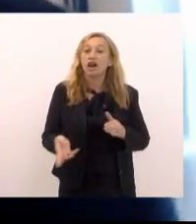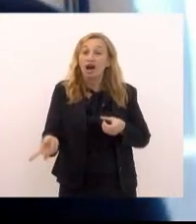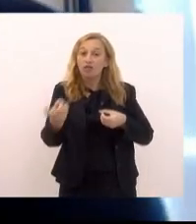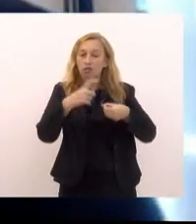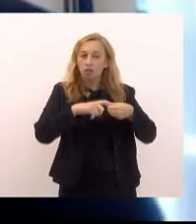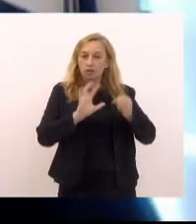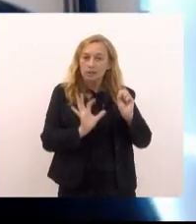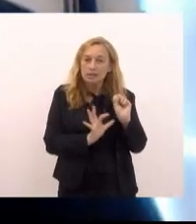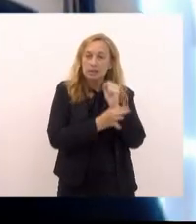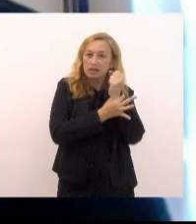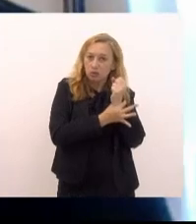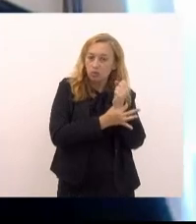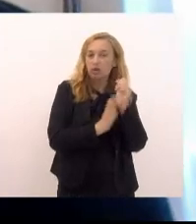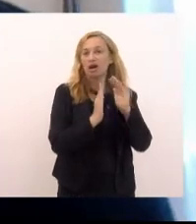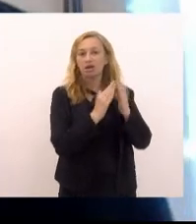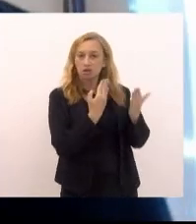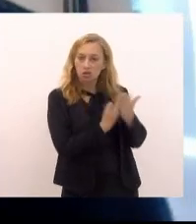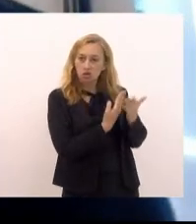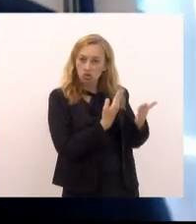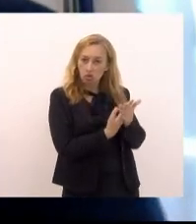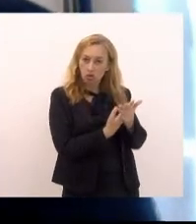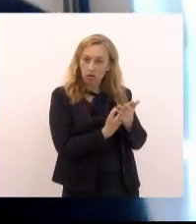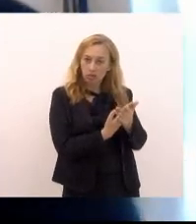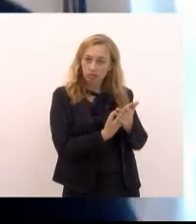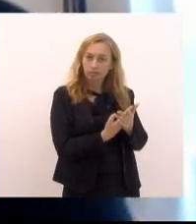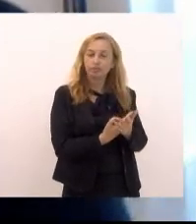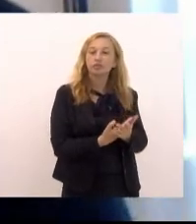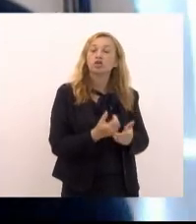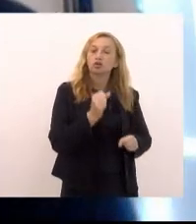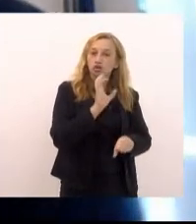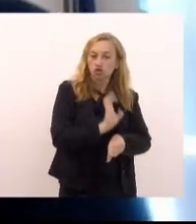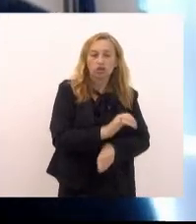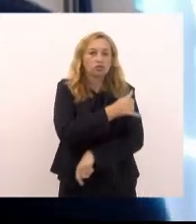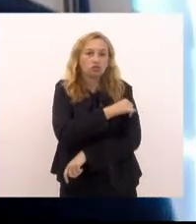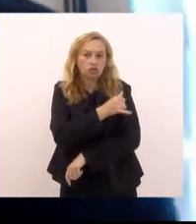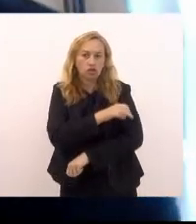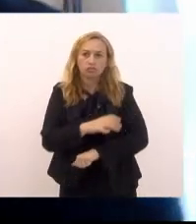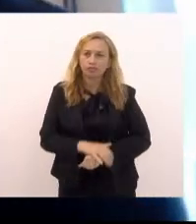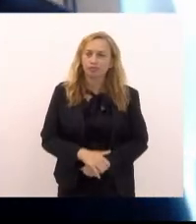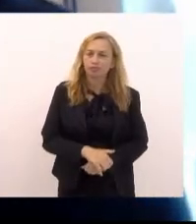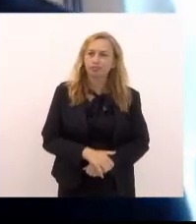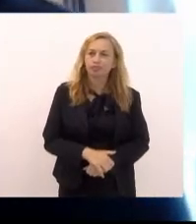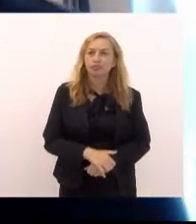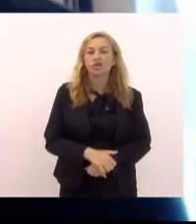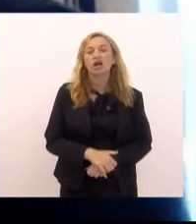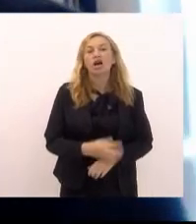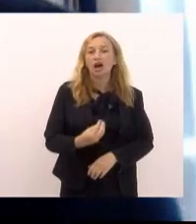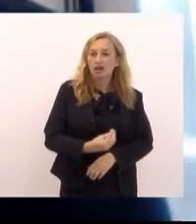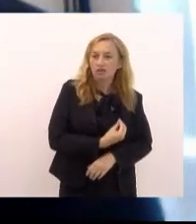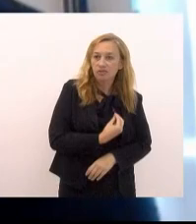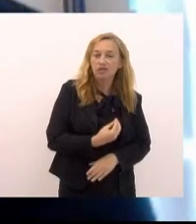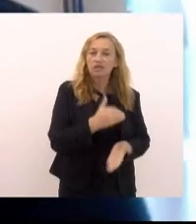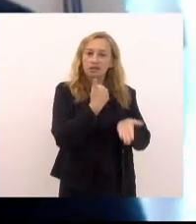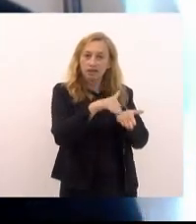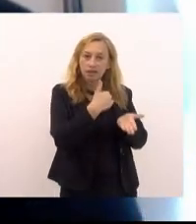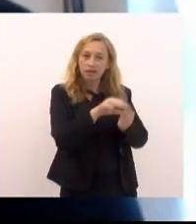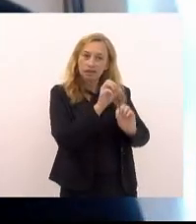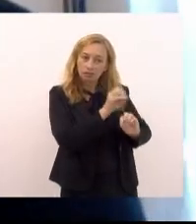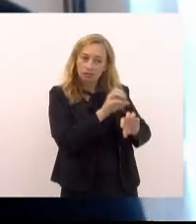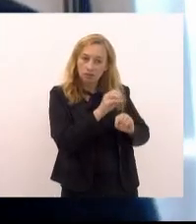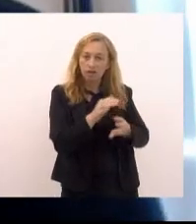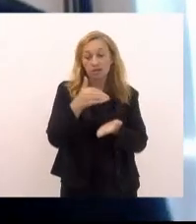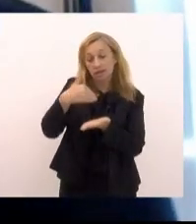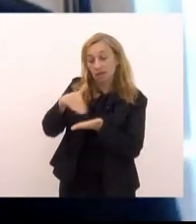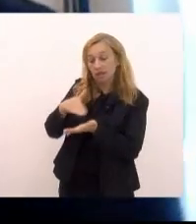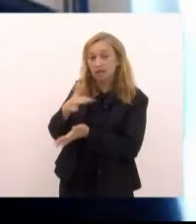seguro no ano letivo do Estado do Rio de Janeiro. Contamos com a presença da Secretaria de Estado de Educação, da Secretaria